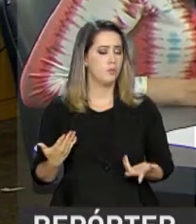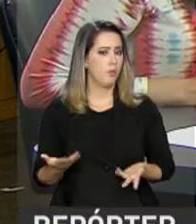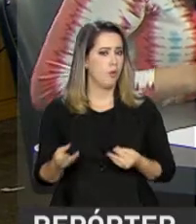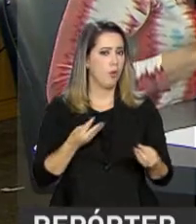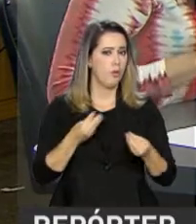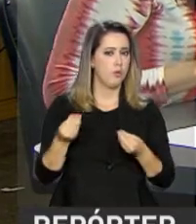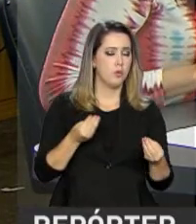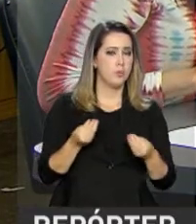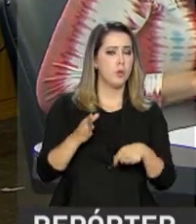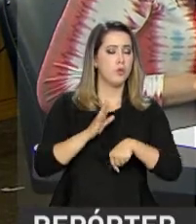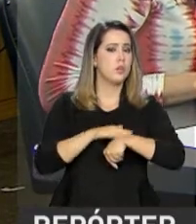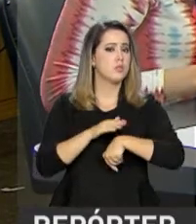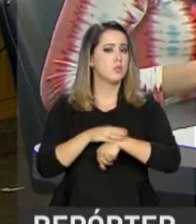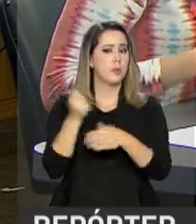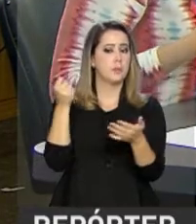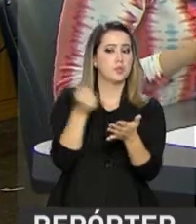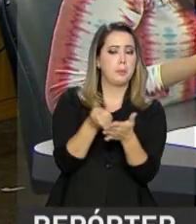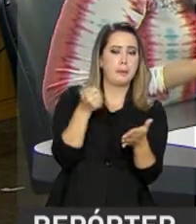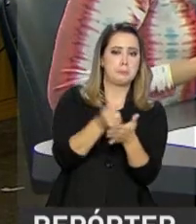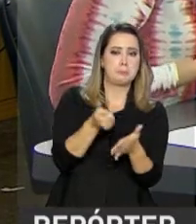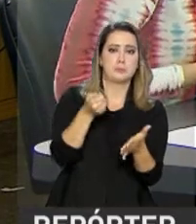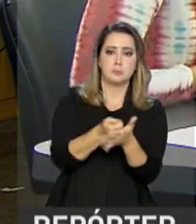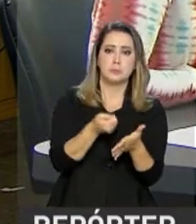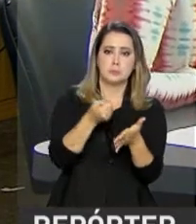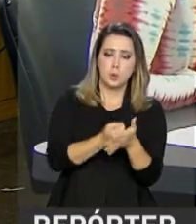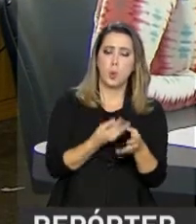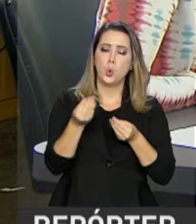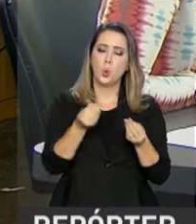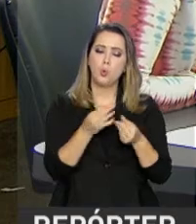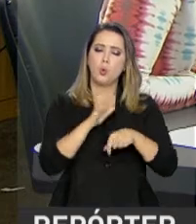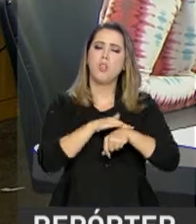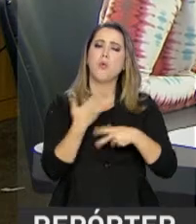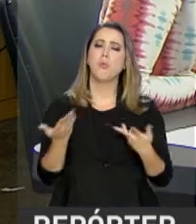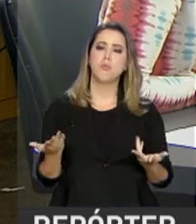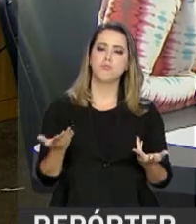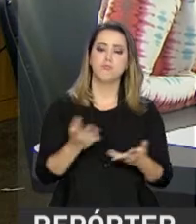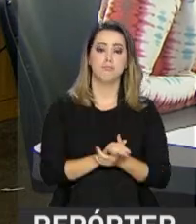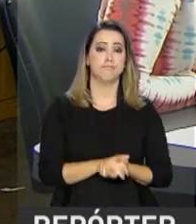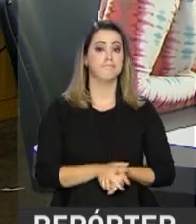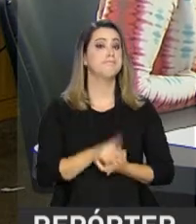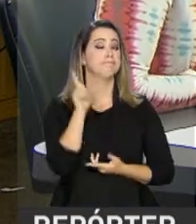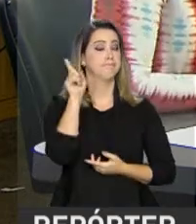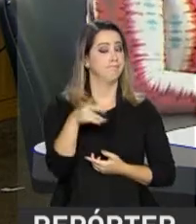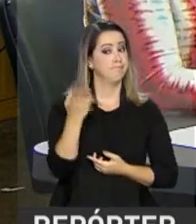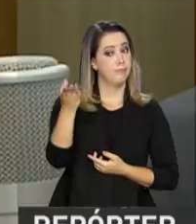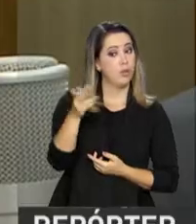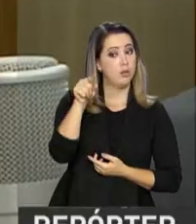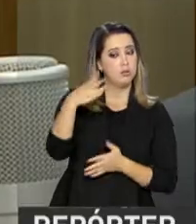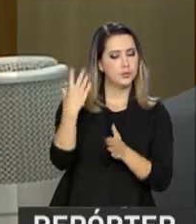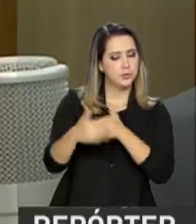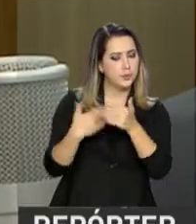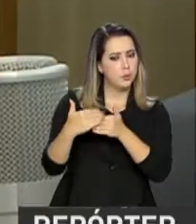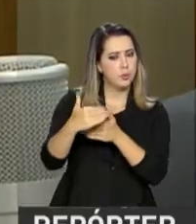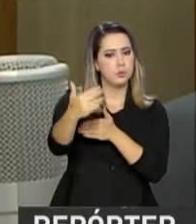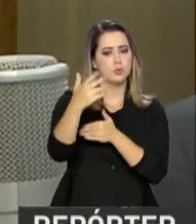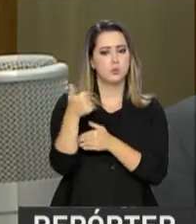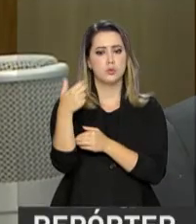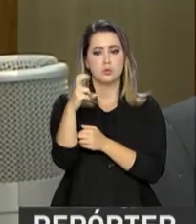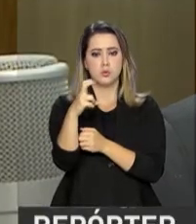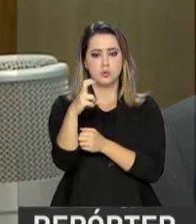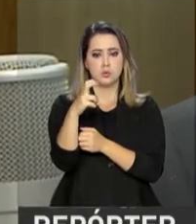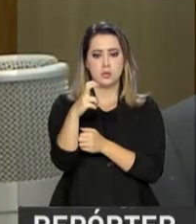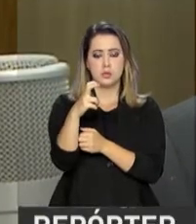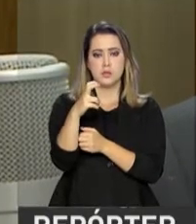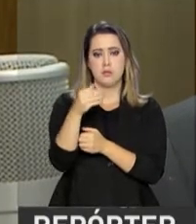contribuição quanto tempo uma pessoa vai ter que contribuir para se aposentar essa foi uma das manutenções dos 15 anos